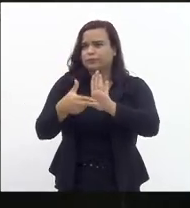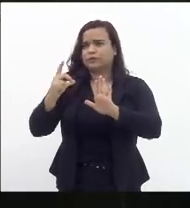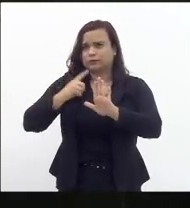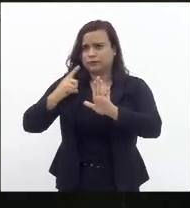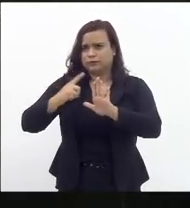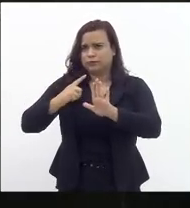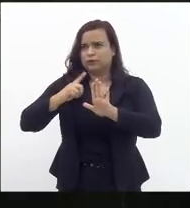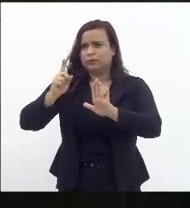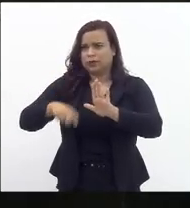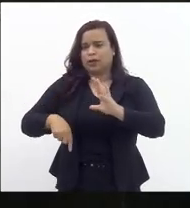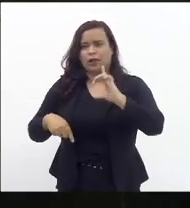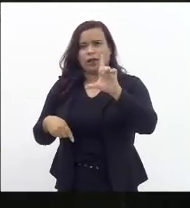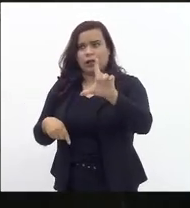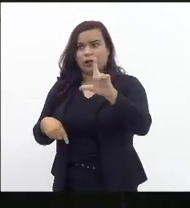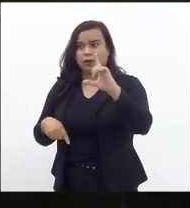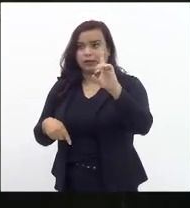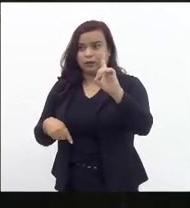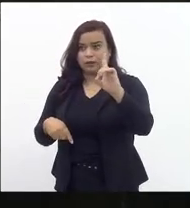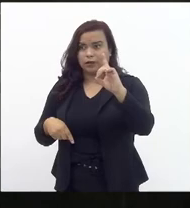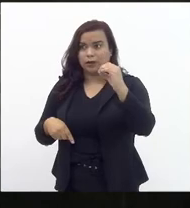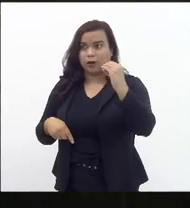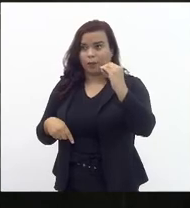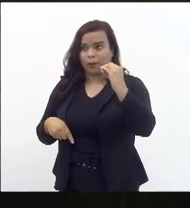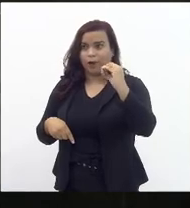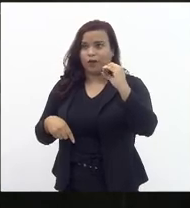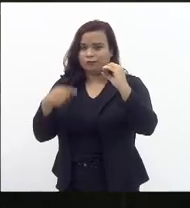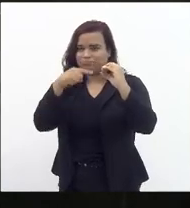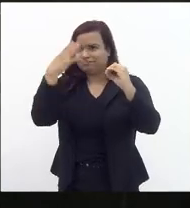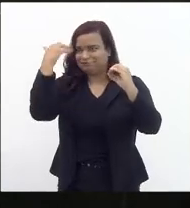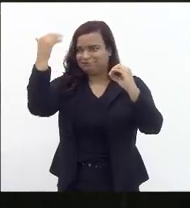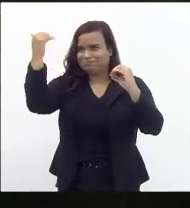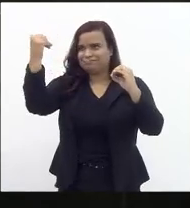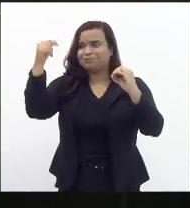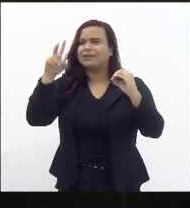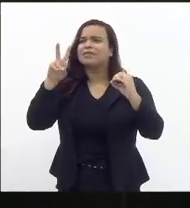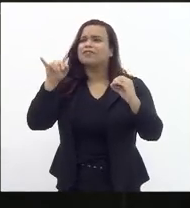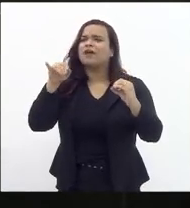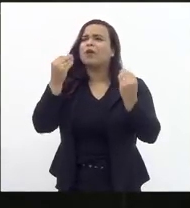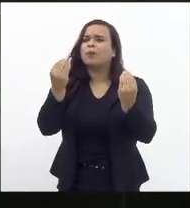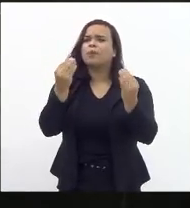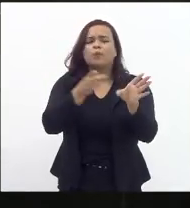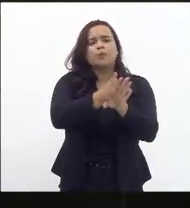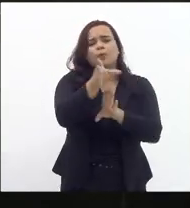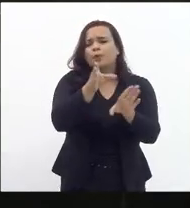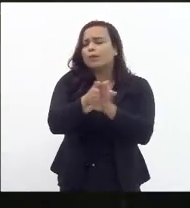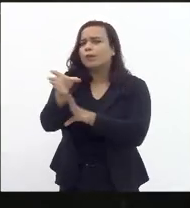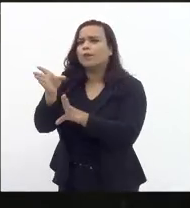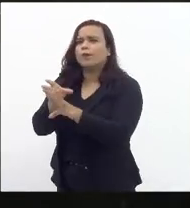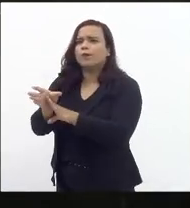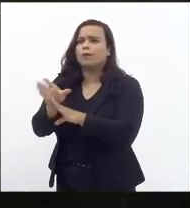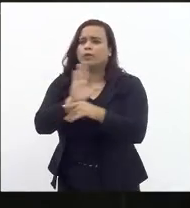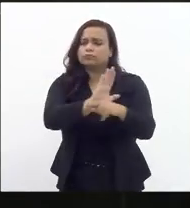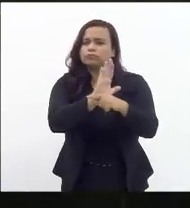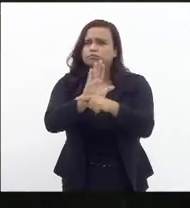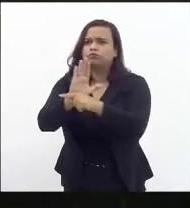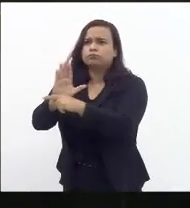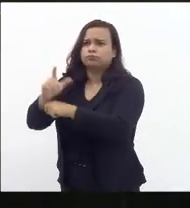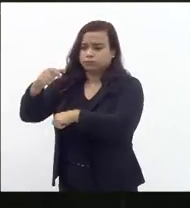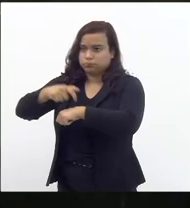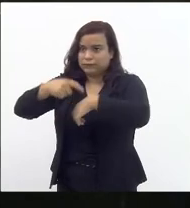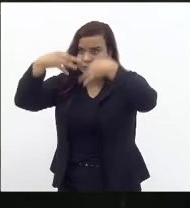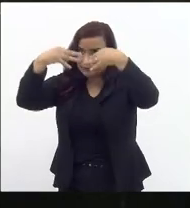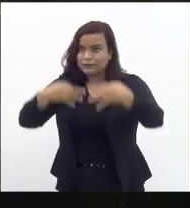famosa LDO, que vai orientar, no tempo oportuno,